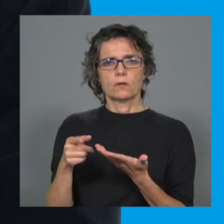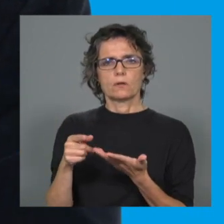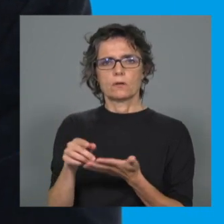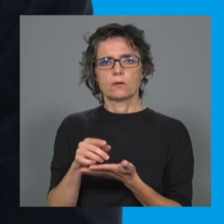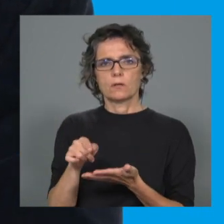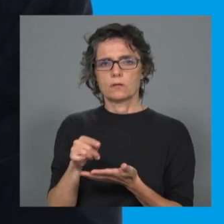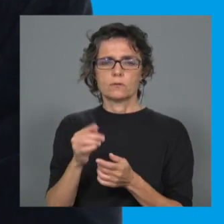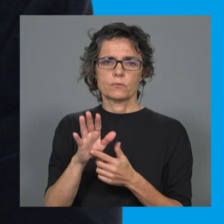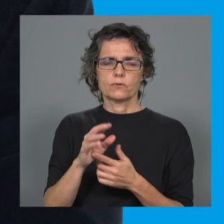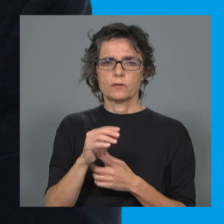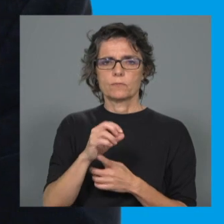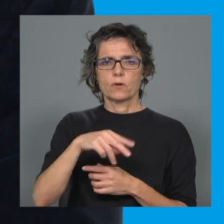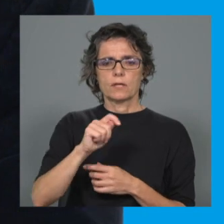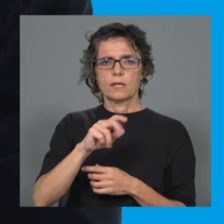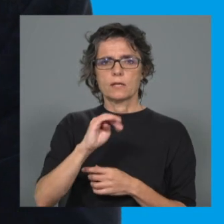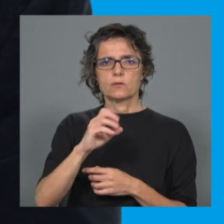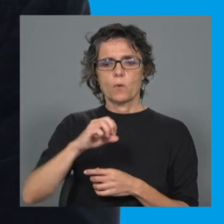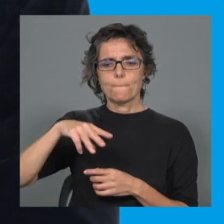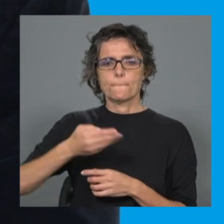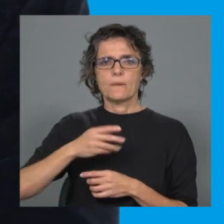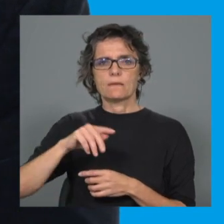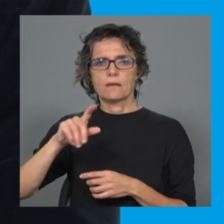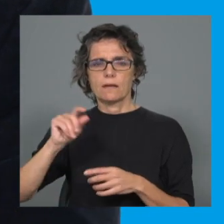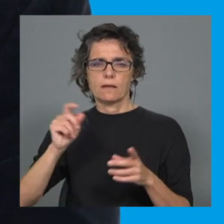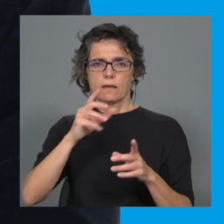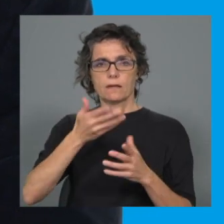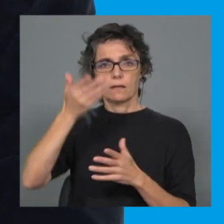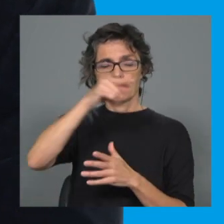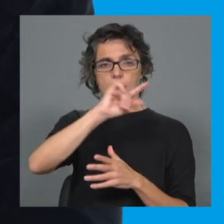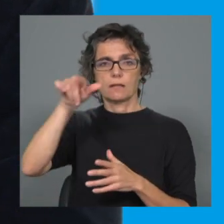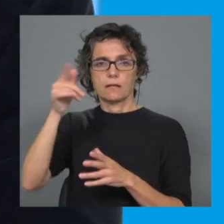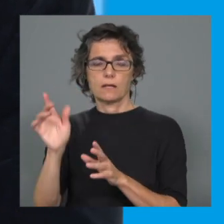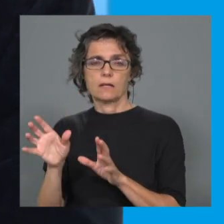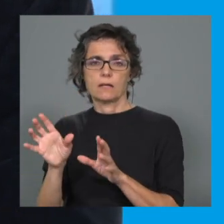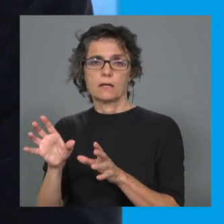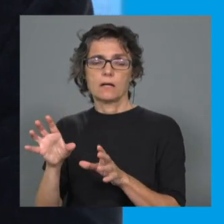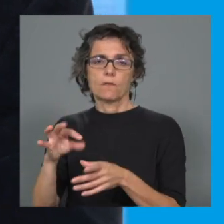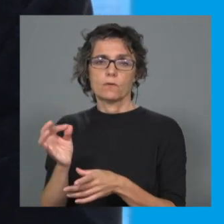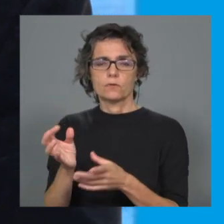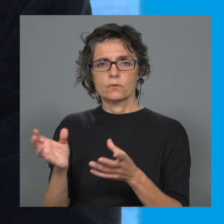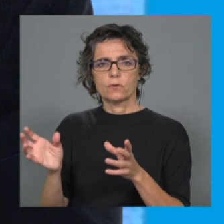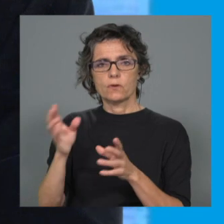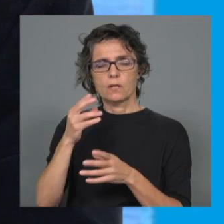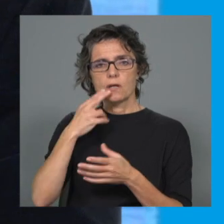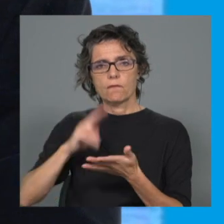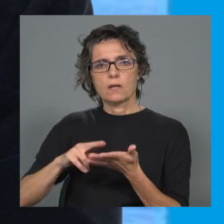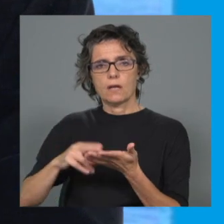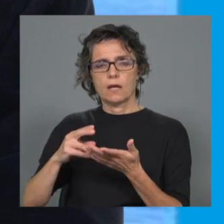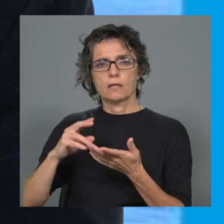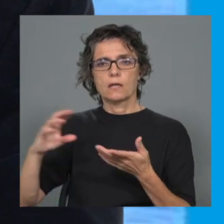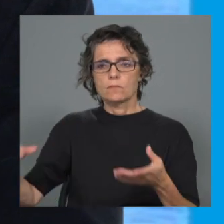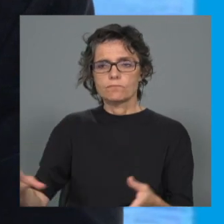Nelson Mandela e Desmond Tutu fundaram as Comissões de Verdade e Reconciliação, a ideia das Comissões de Verdade e Reconciliação, que de alguma